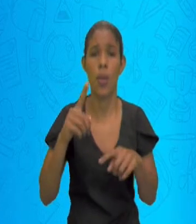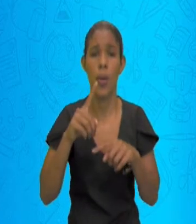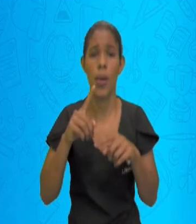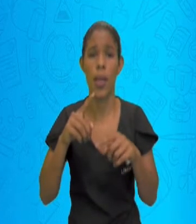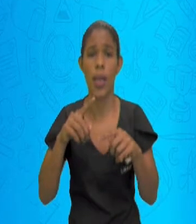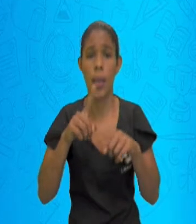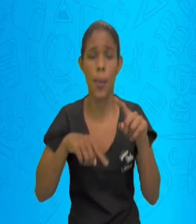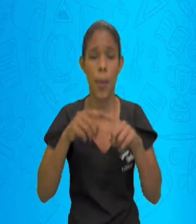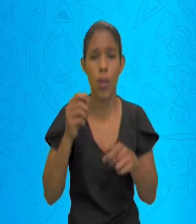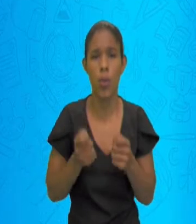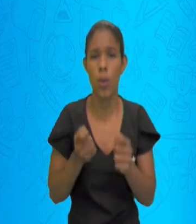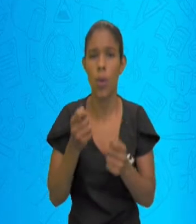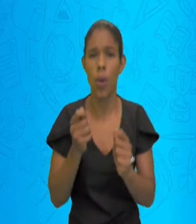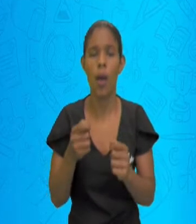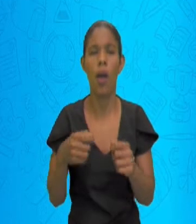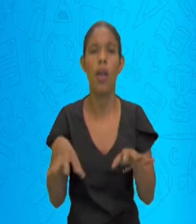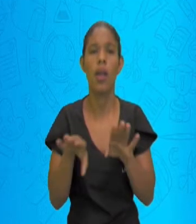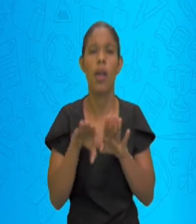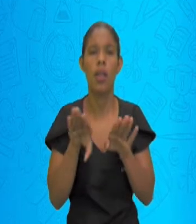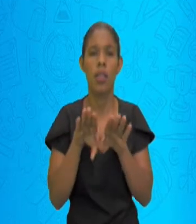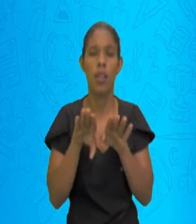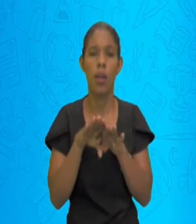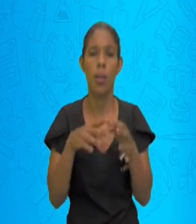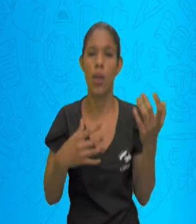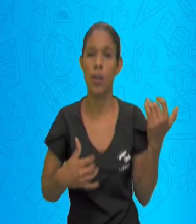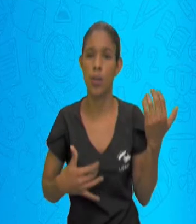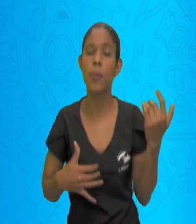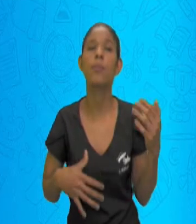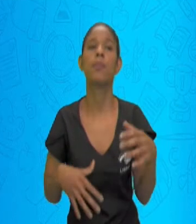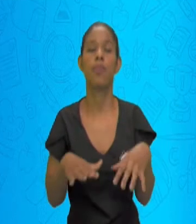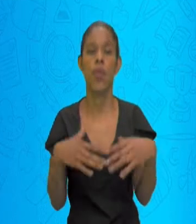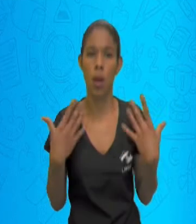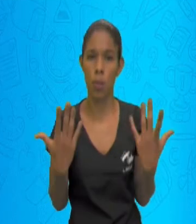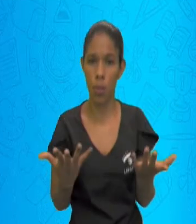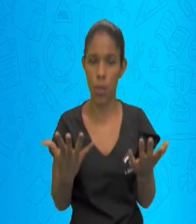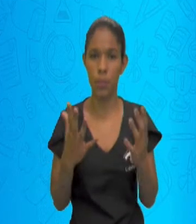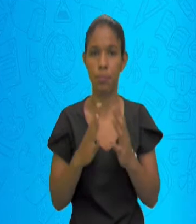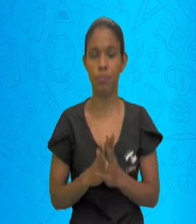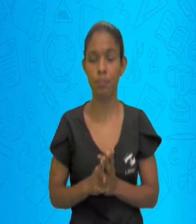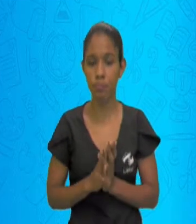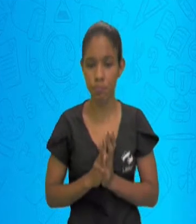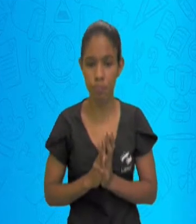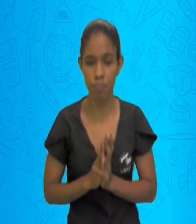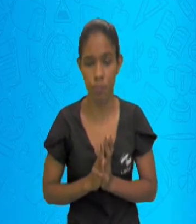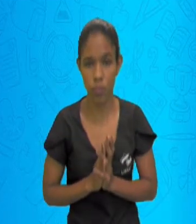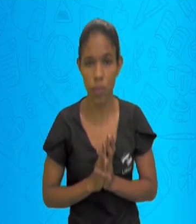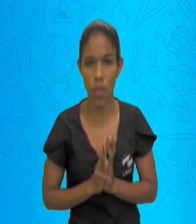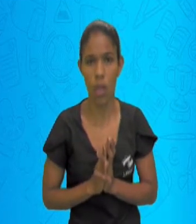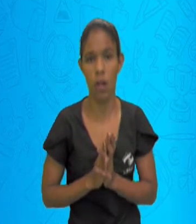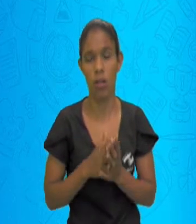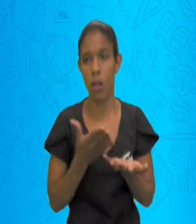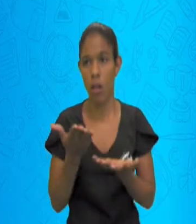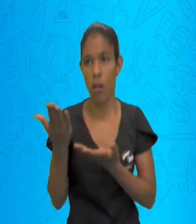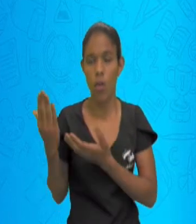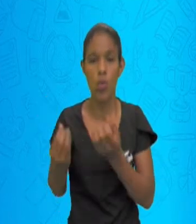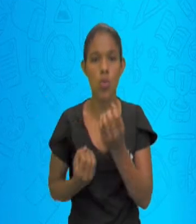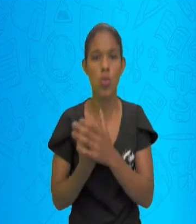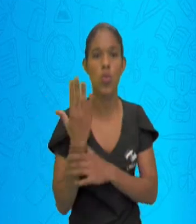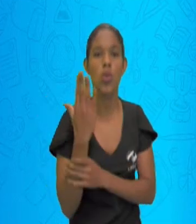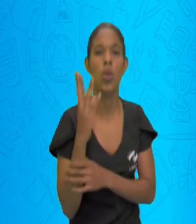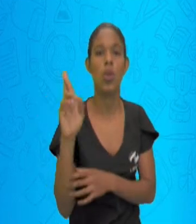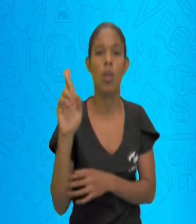corda. A provável origem do Bumba Meu Boi é o Nordeste. Nos diferentes estados onde